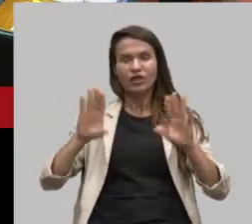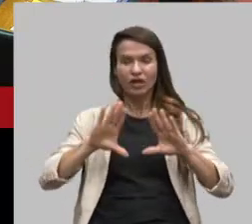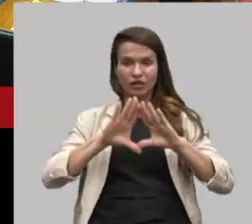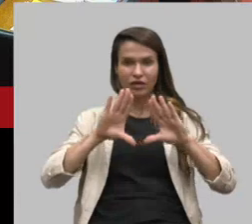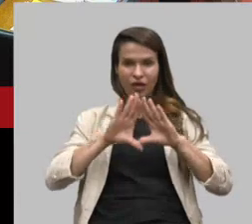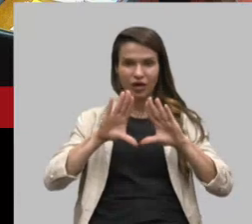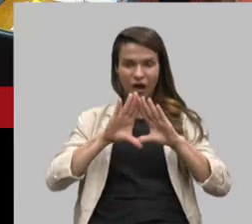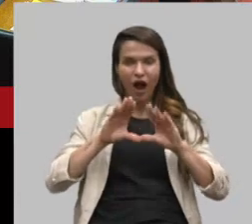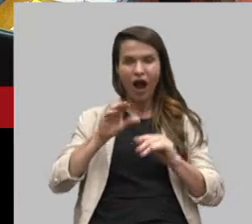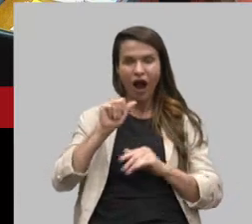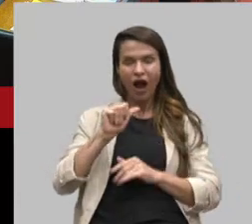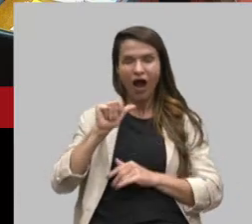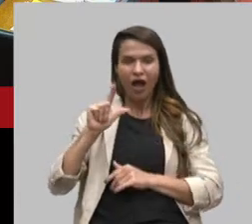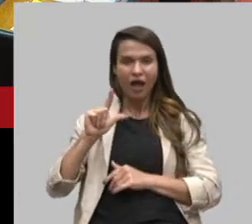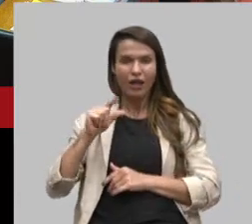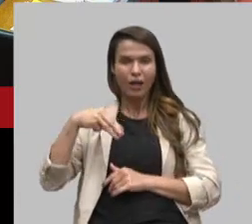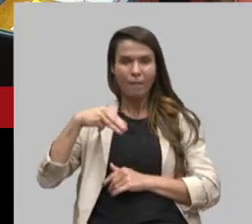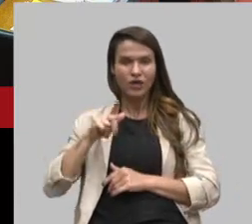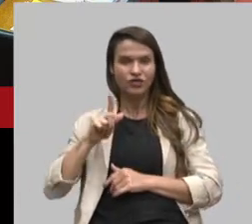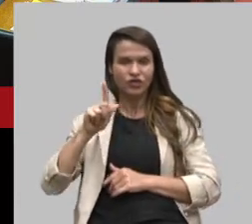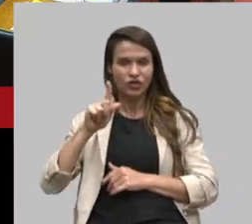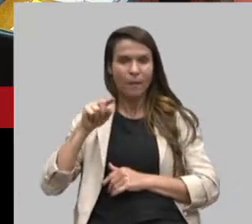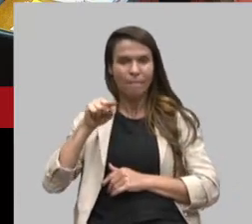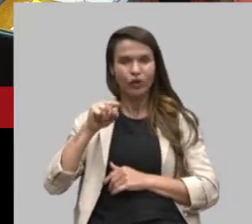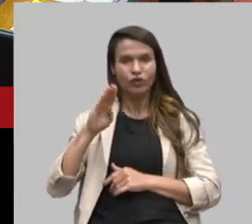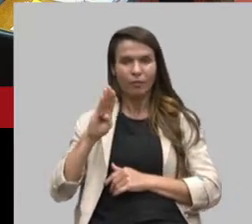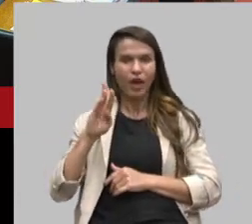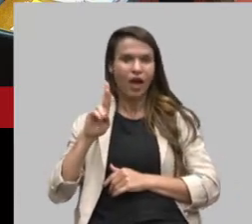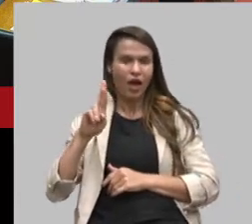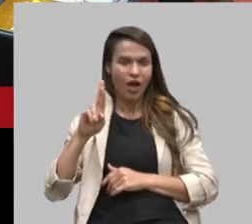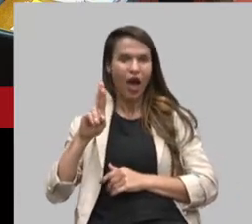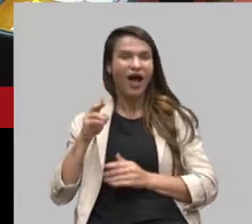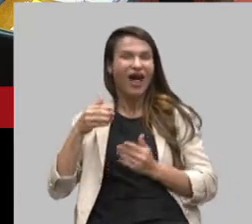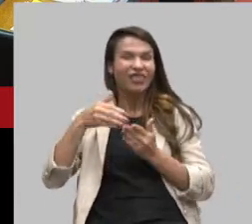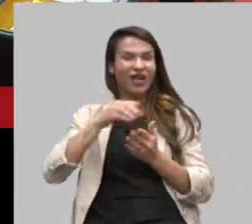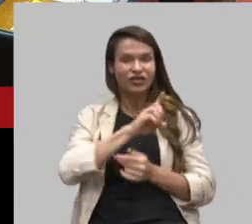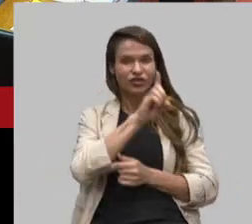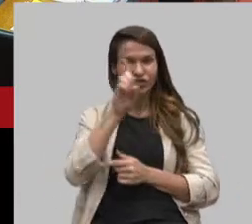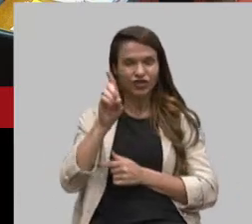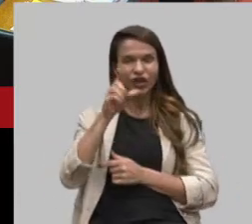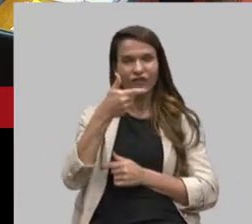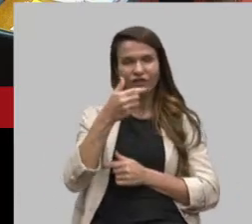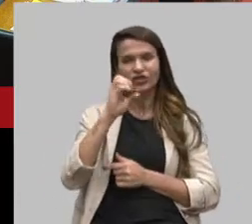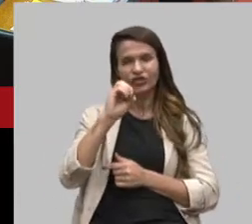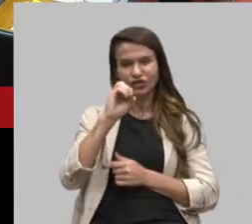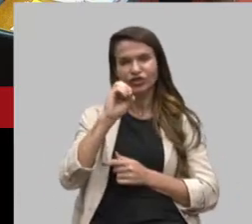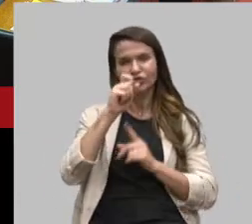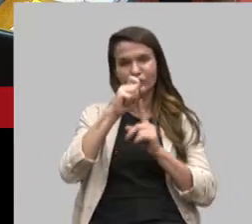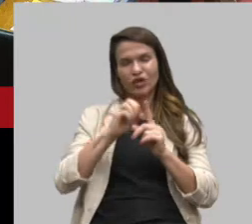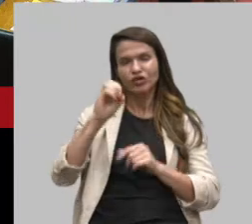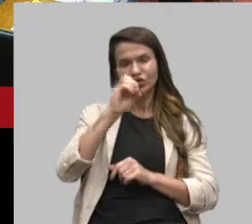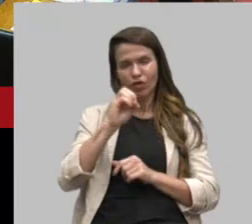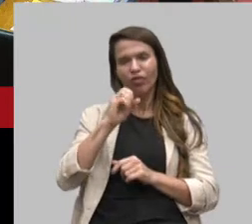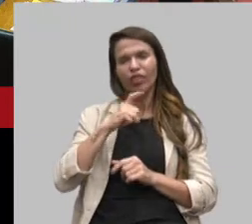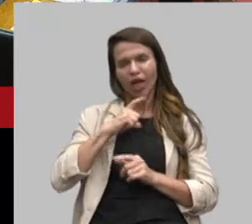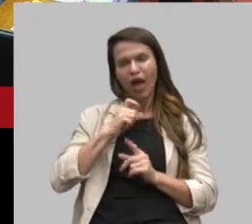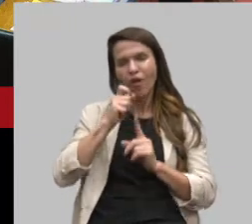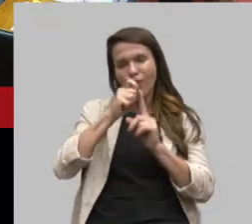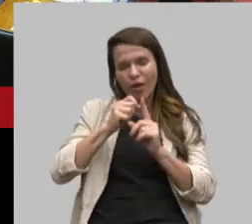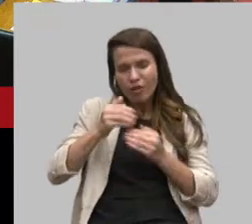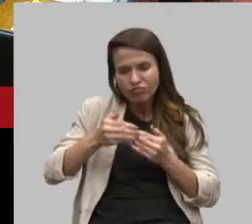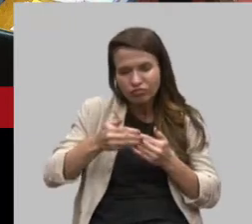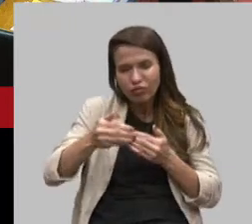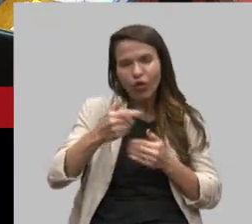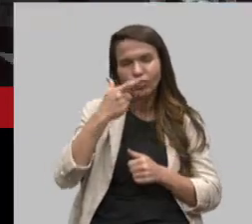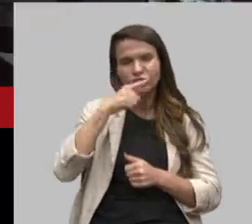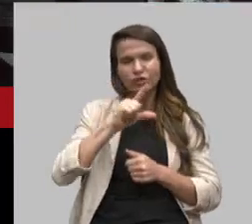mg.gv.br Lembrando que é só até o dia 20 de outubro tá mas tem aí mais um mês pela frente para as câmaras municipais se organizarem